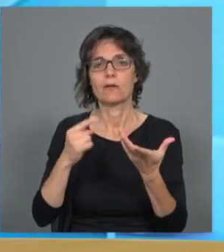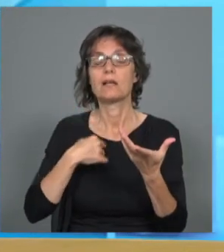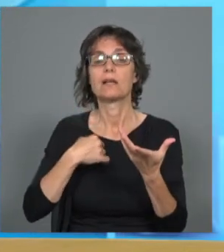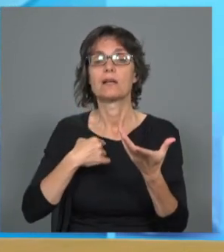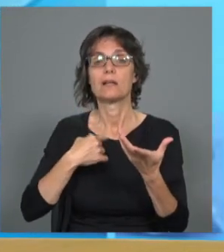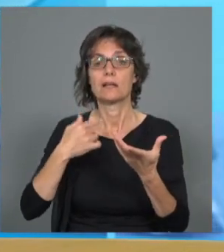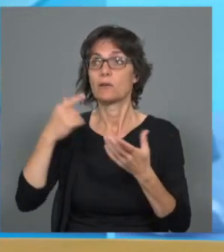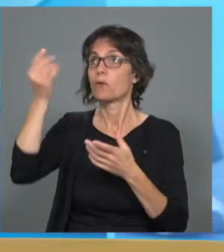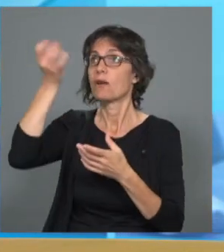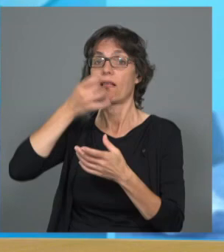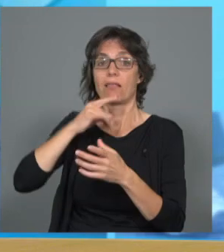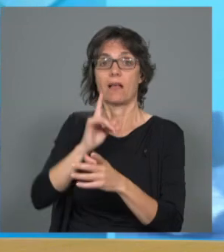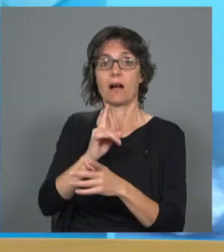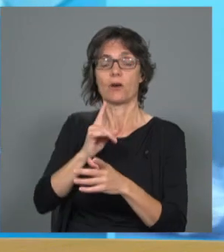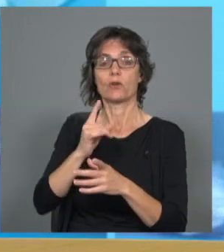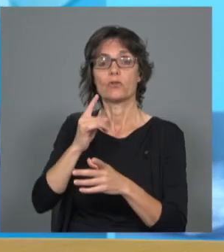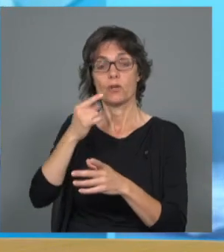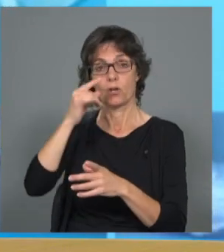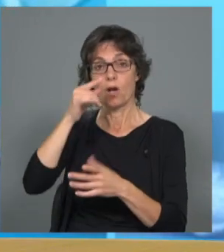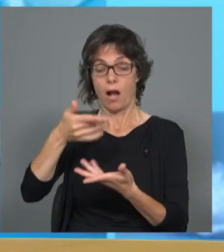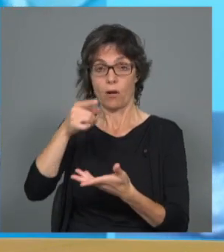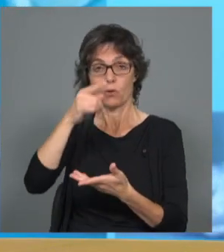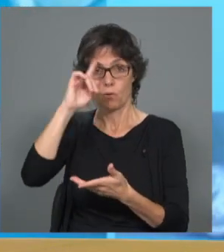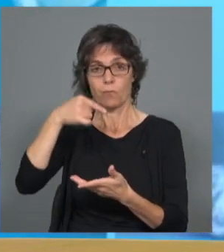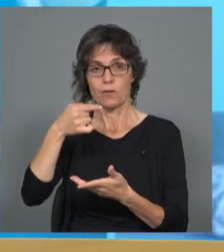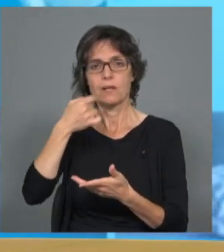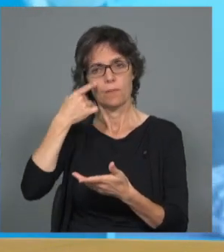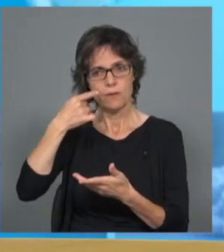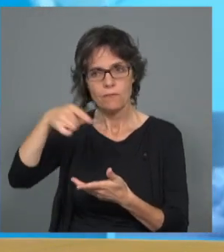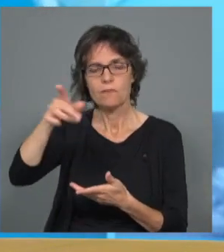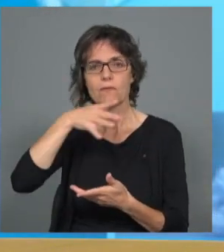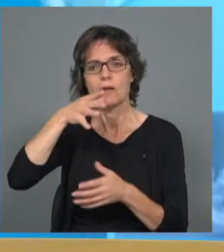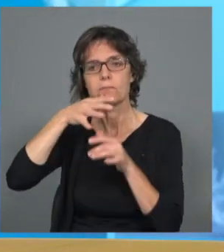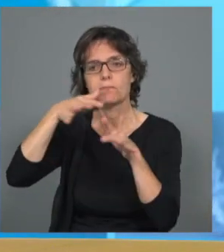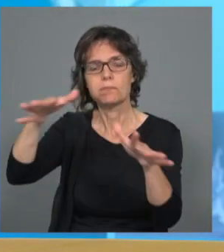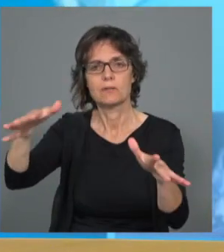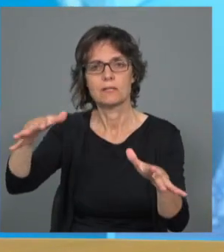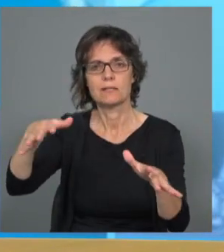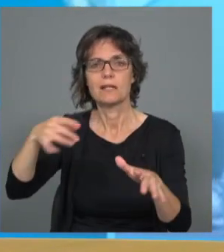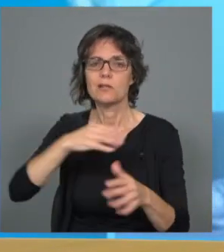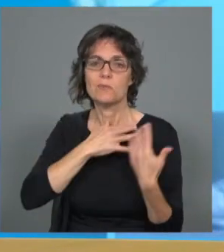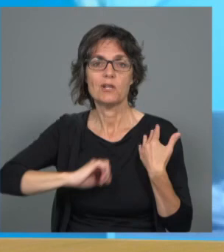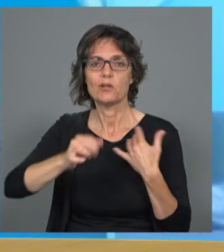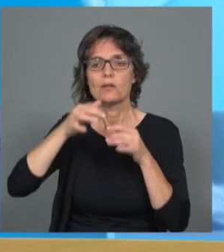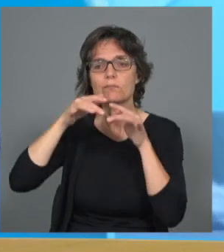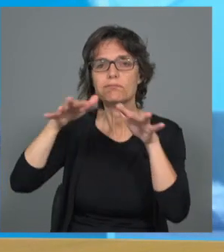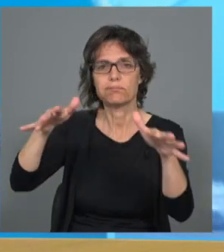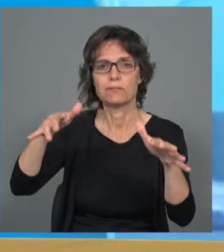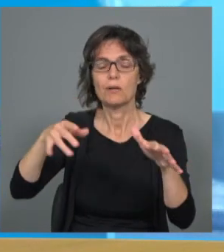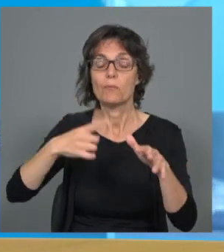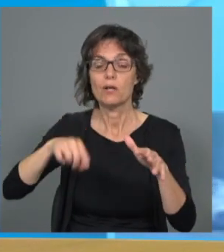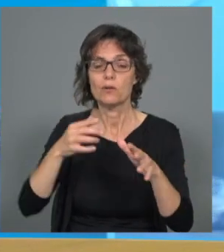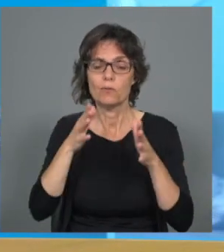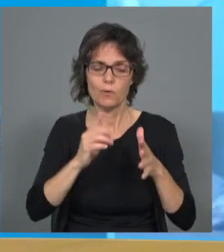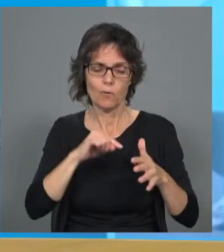anunciai, não é? Ir e anunciai obriga-nos a sair de nós próprios. Claro. Por isso estamos sempre aqui a viver entre dois